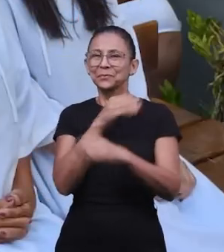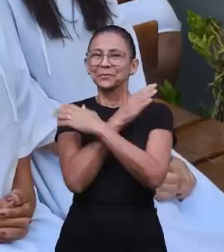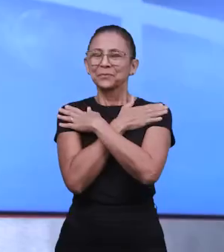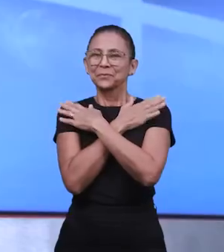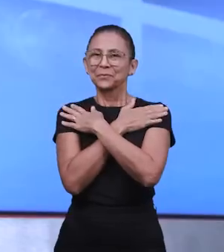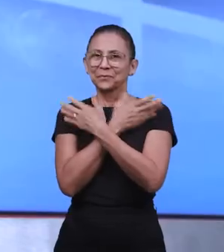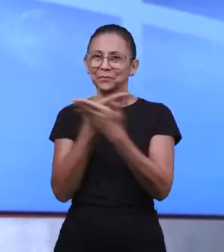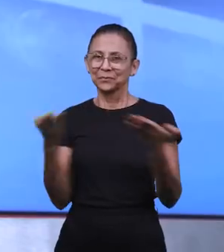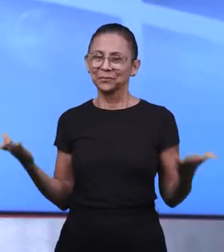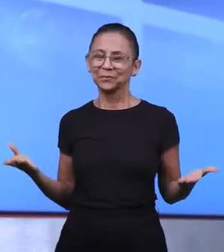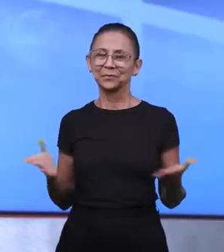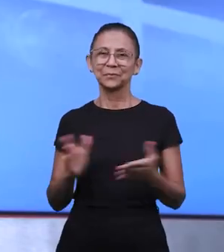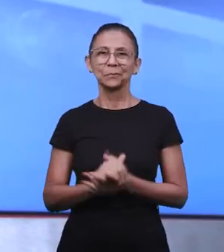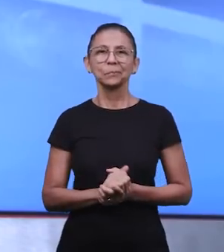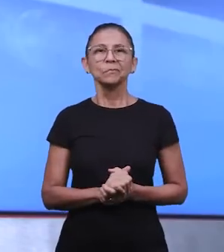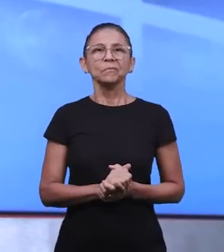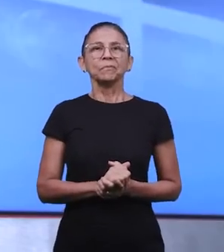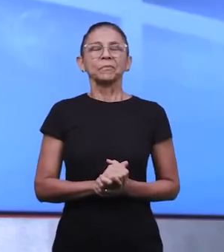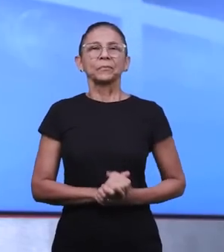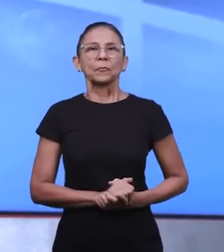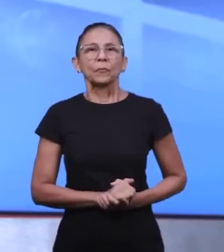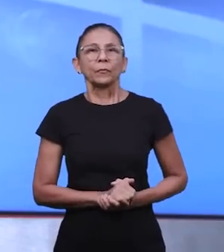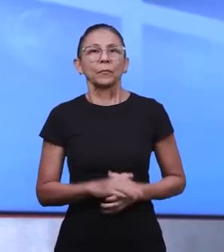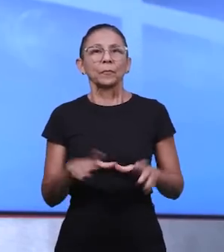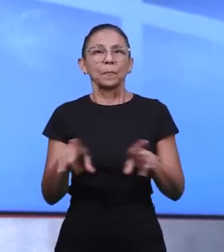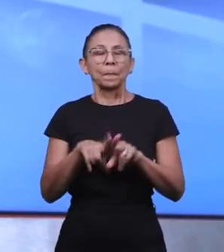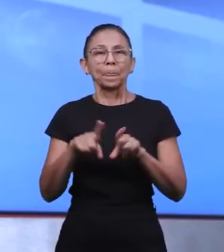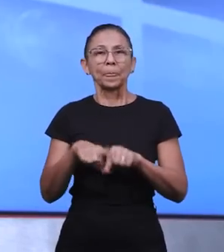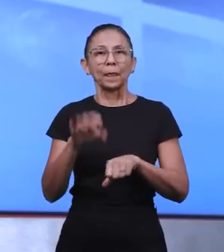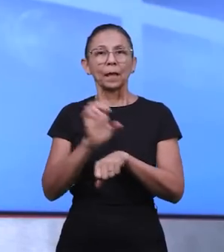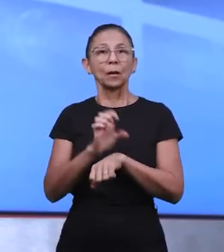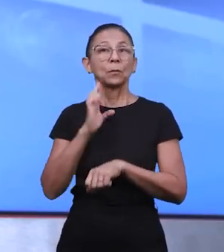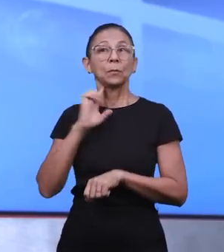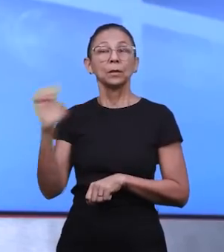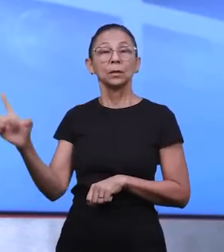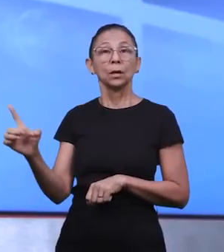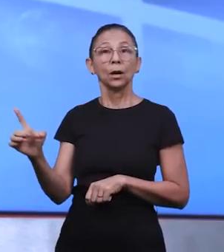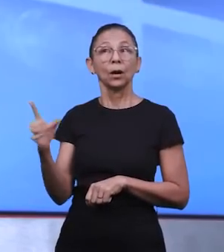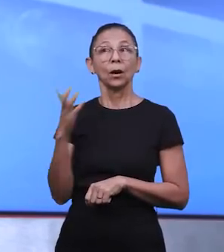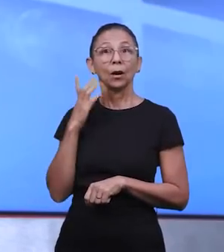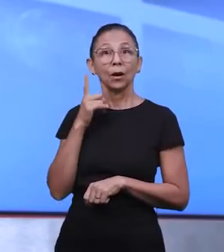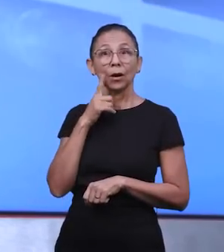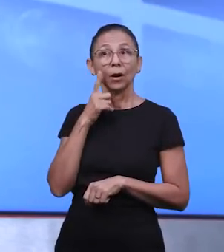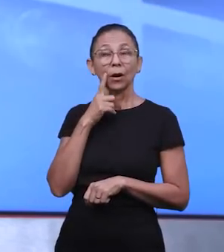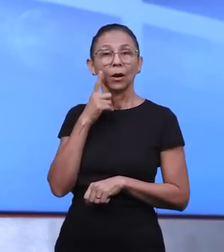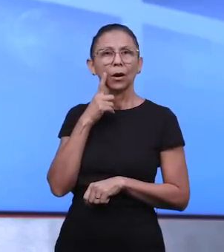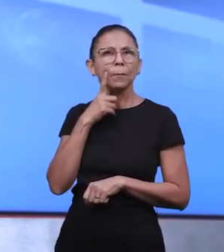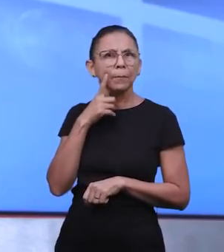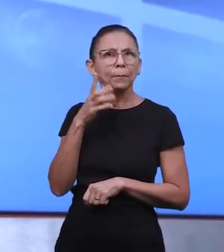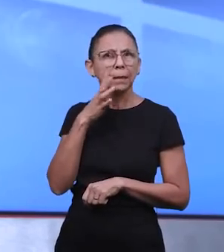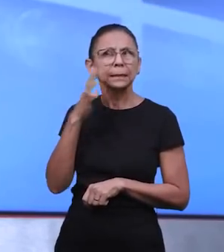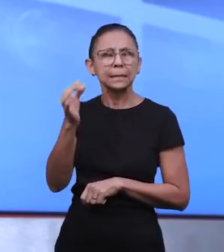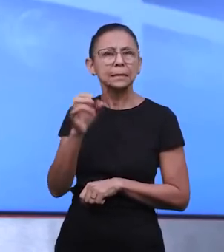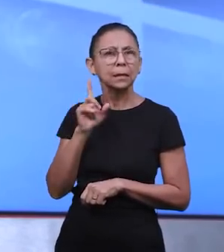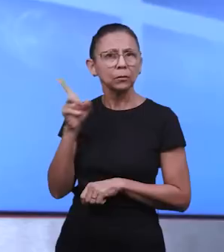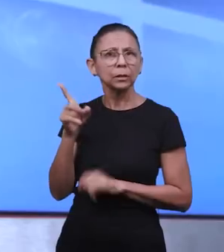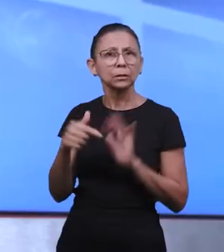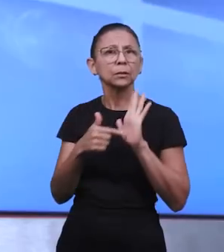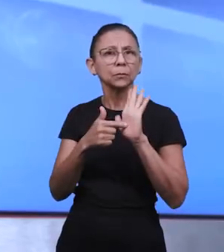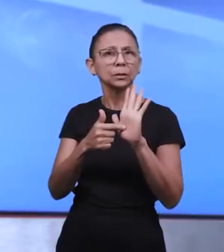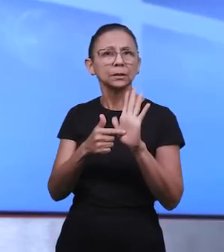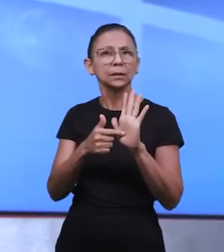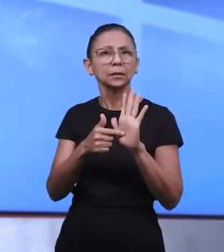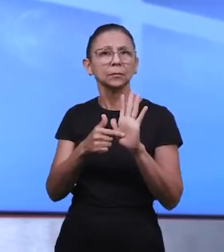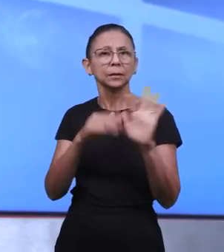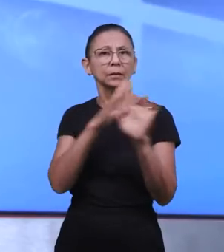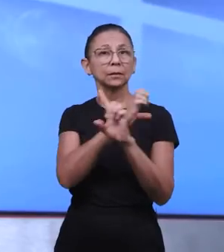abraço a esses amados irmãos. E na cidade de Sete Lagoas, em Minas Gerais, atenção, e esse evento, atenção, nós mostramos aqui